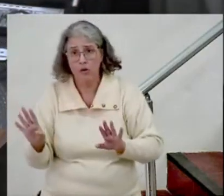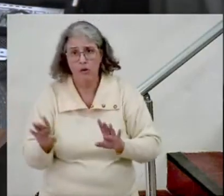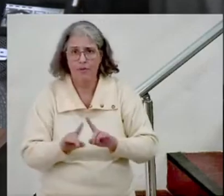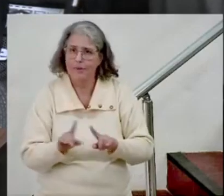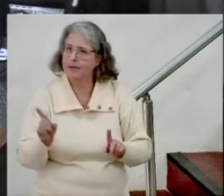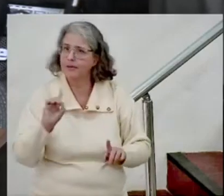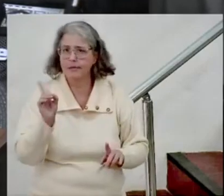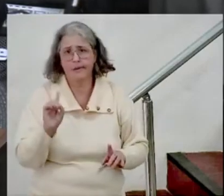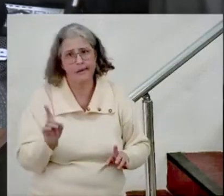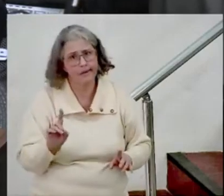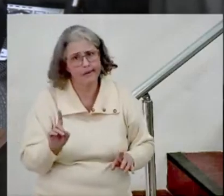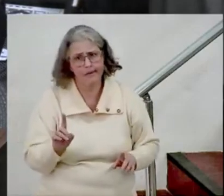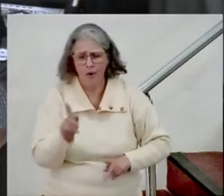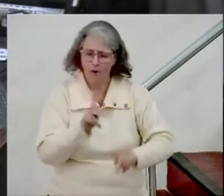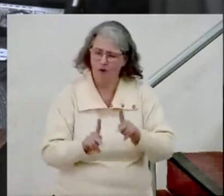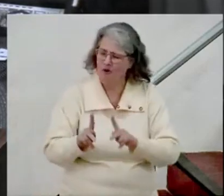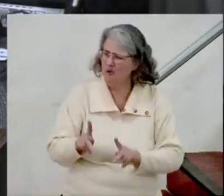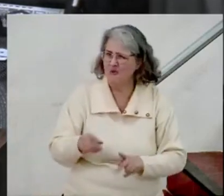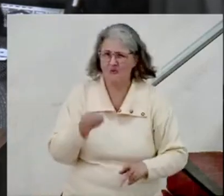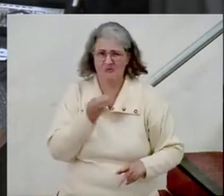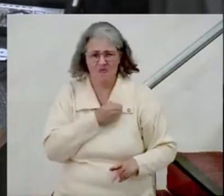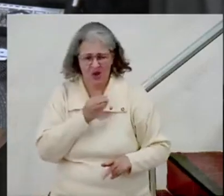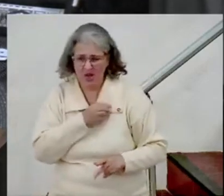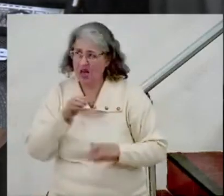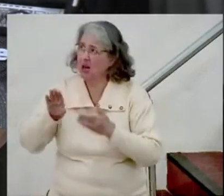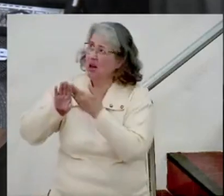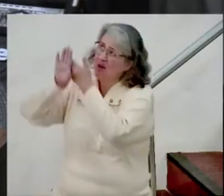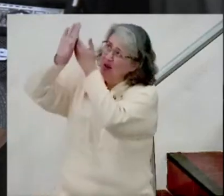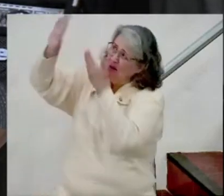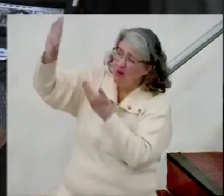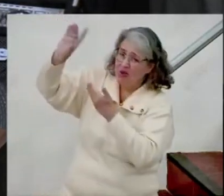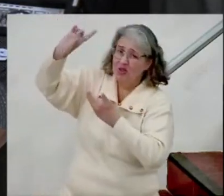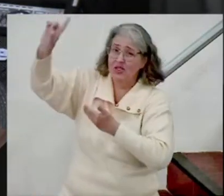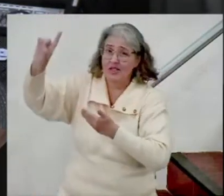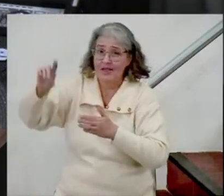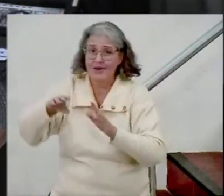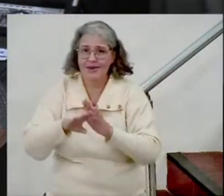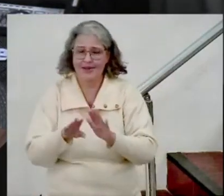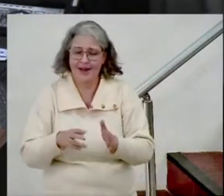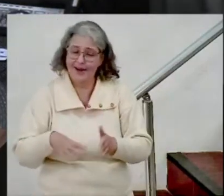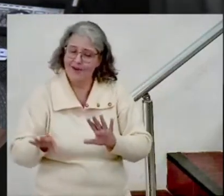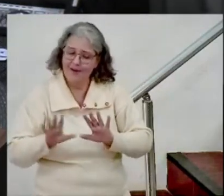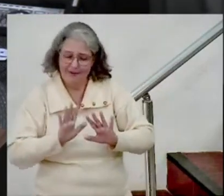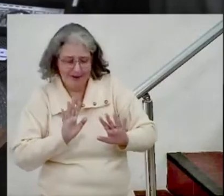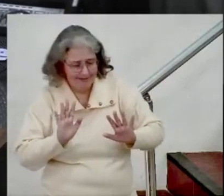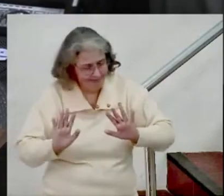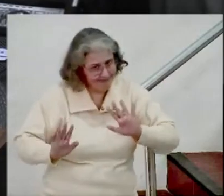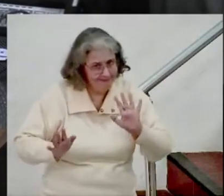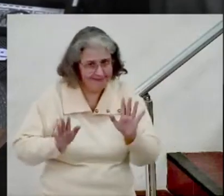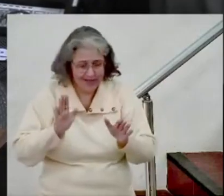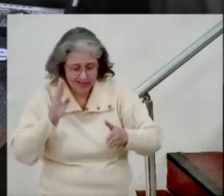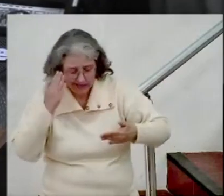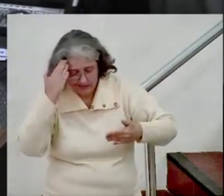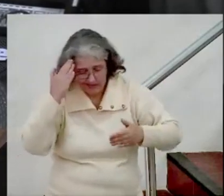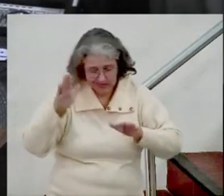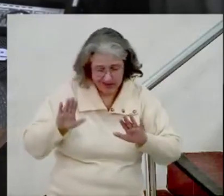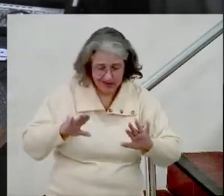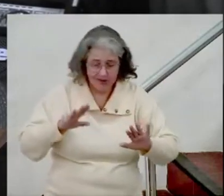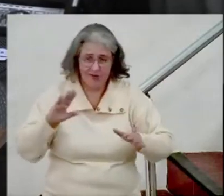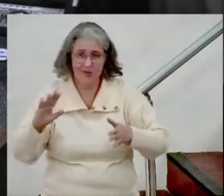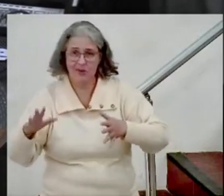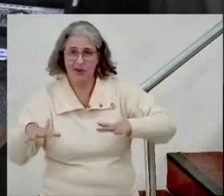está em pecado, está abandonando gradativamente a Deus e agora se equilibra nesse cenário político